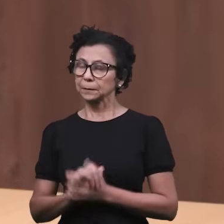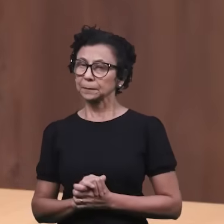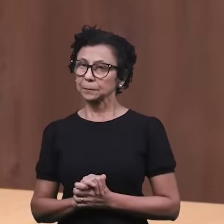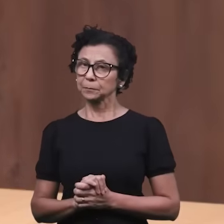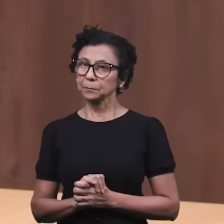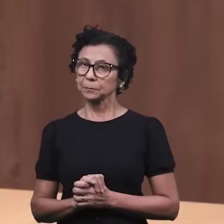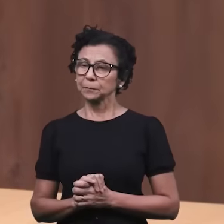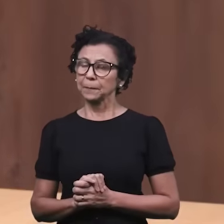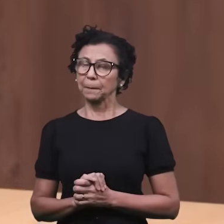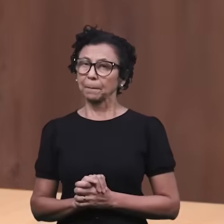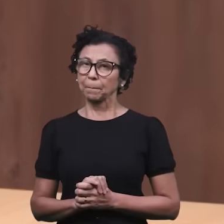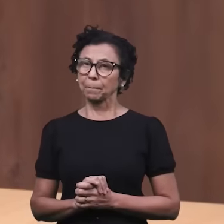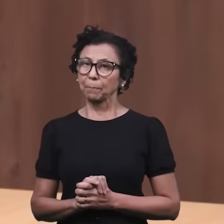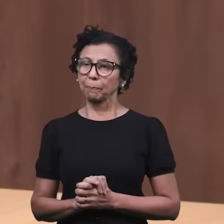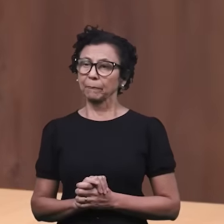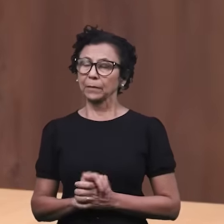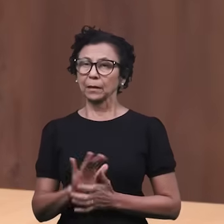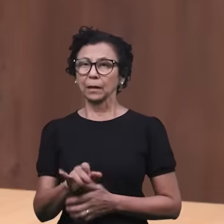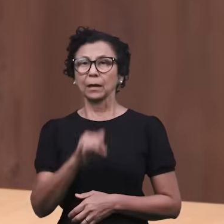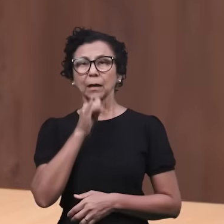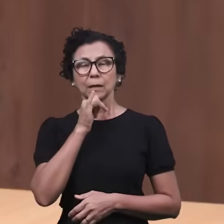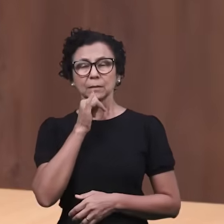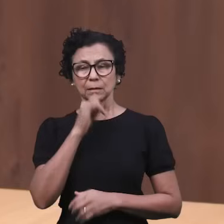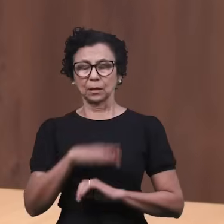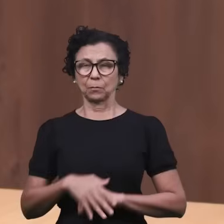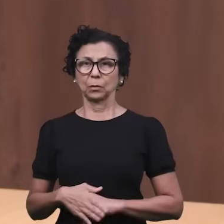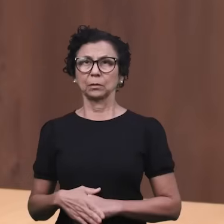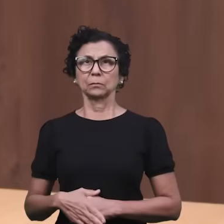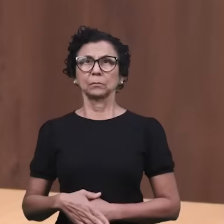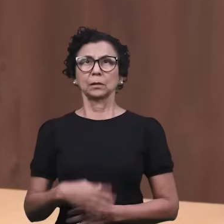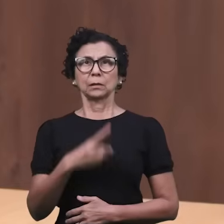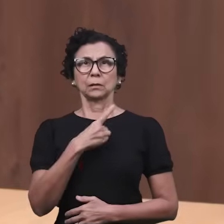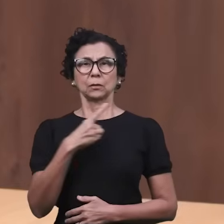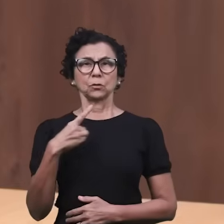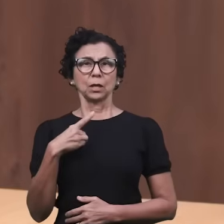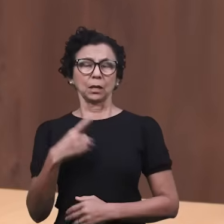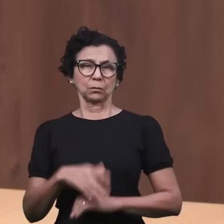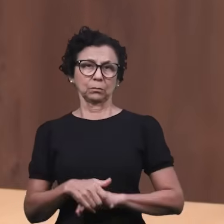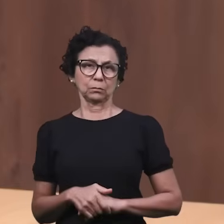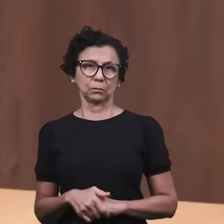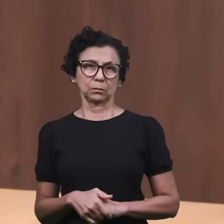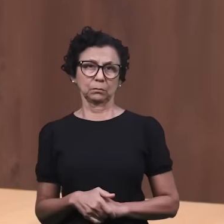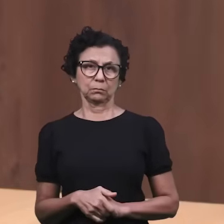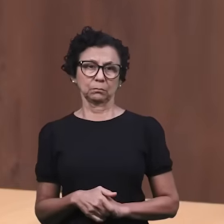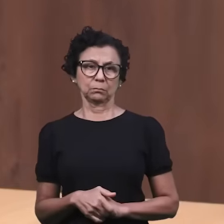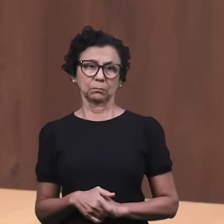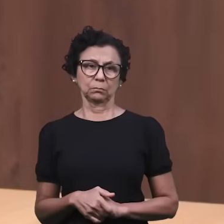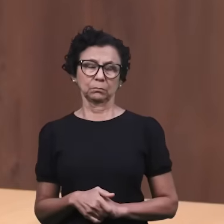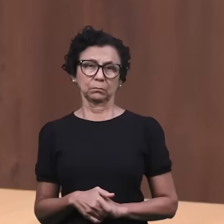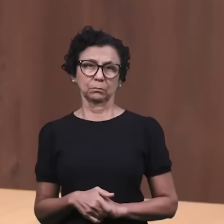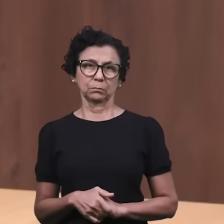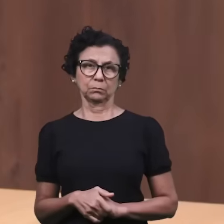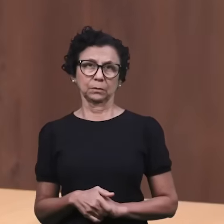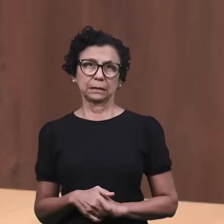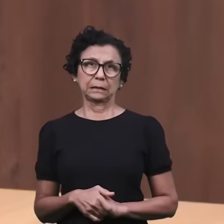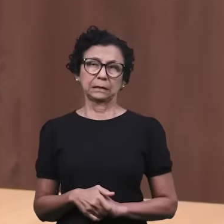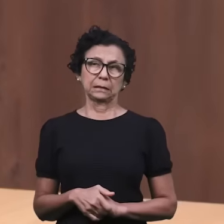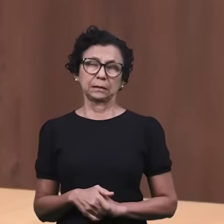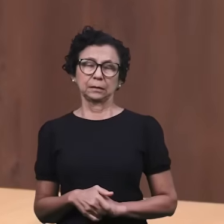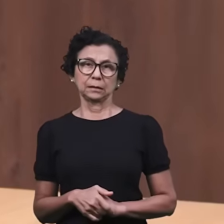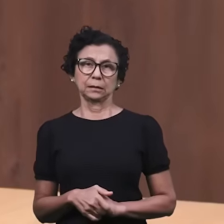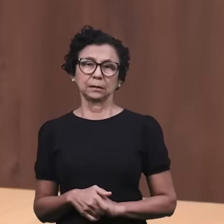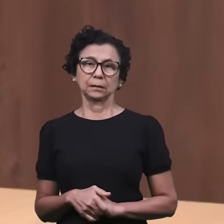exemplo, nós temos às vezes diáconos que amanhã podem ser pastores. Então,